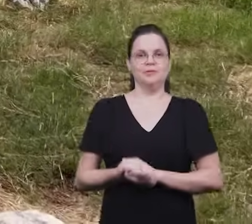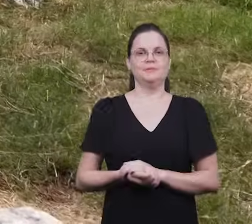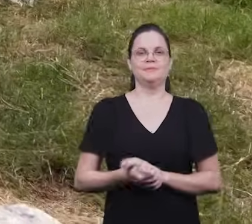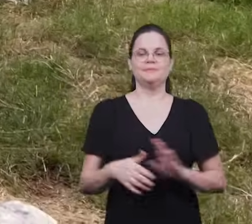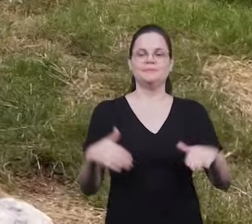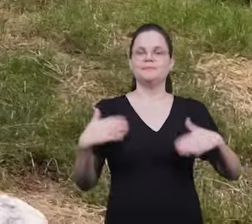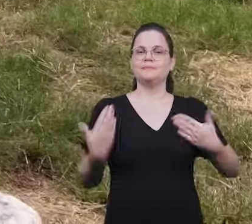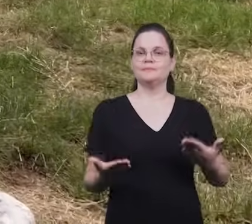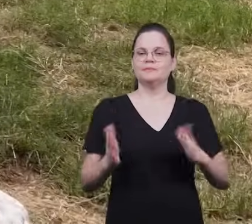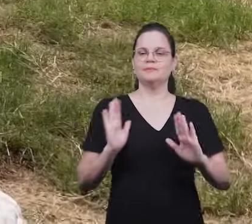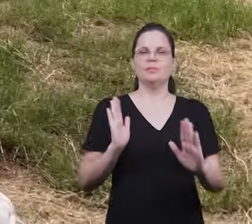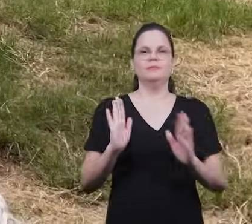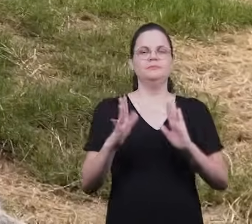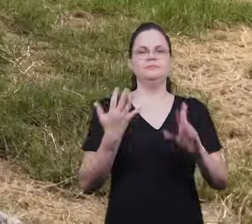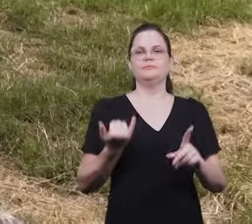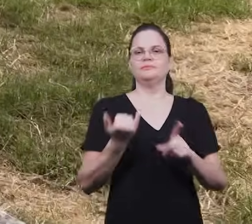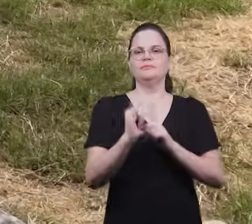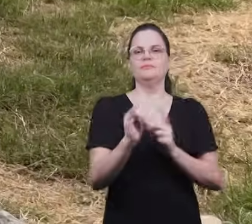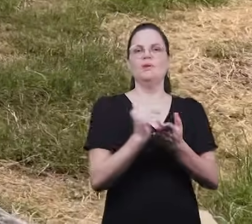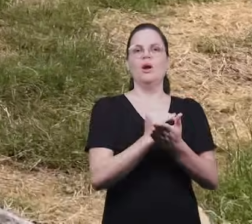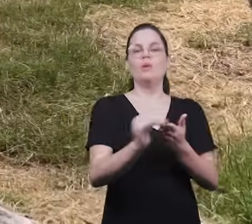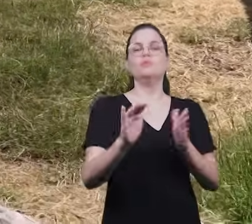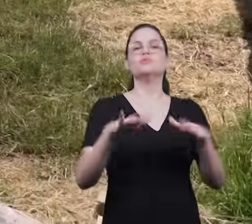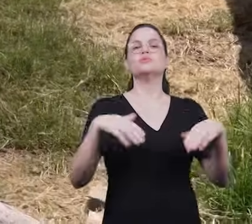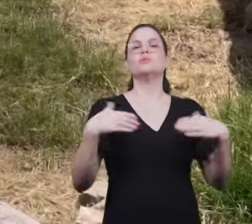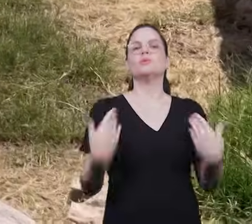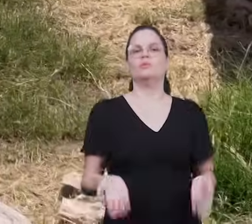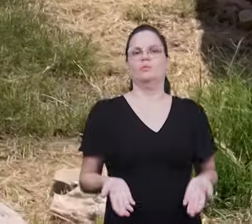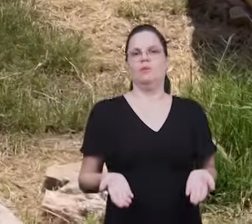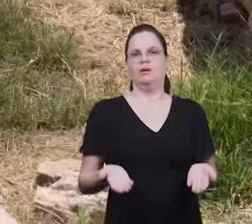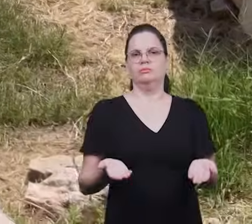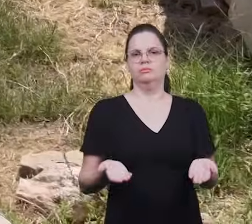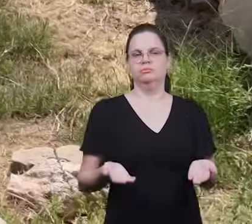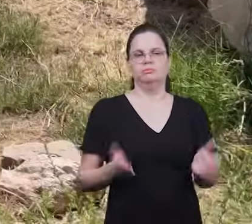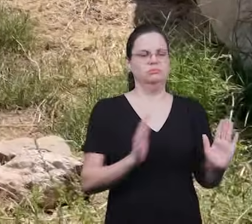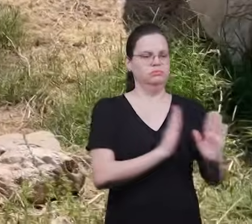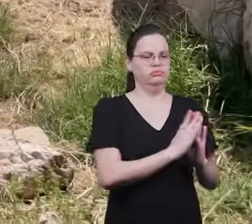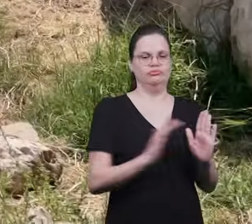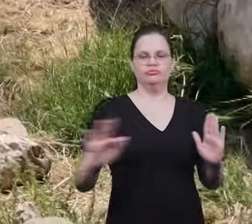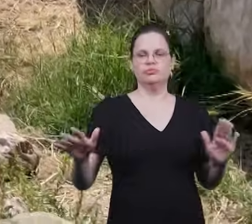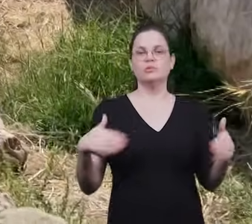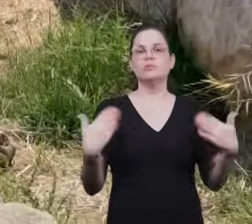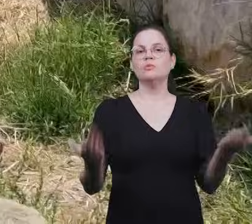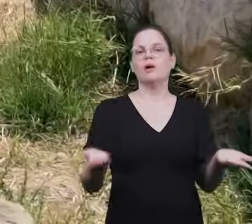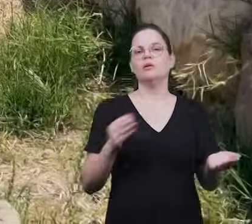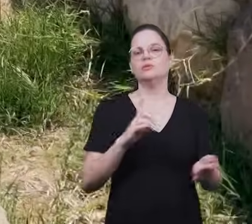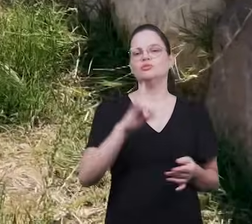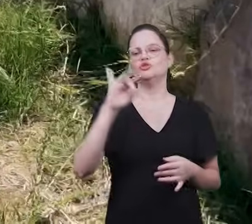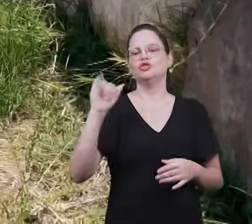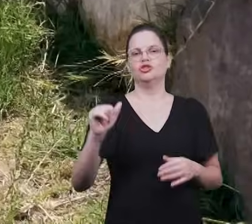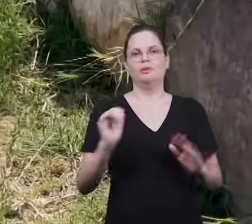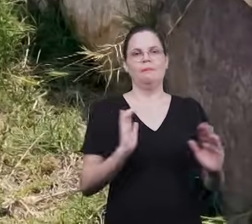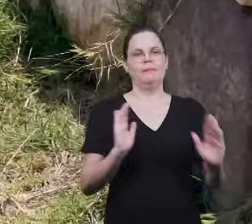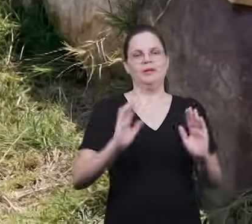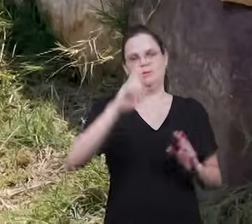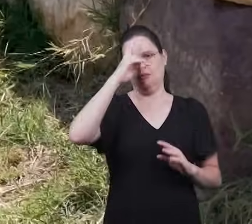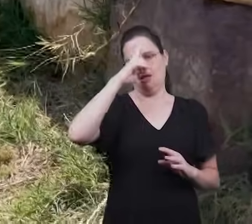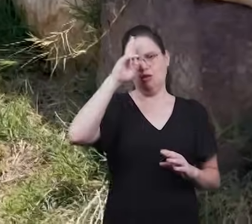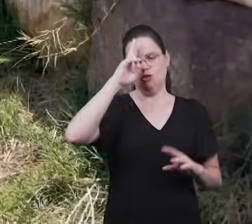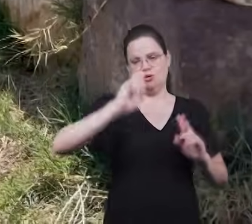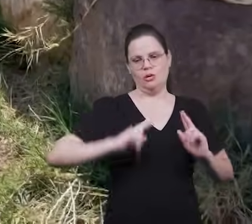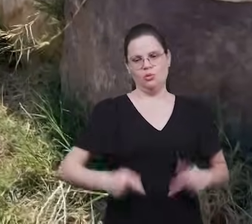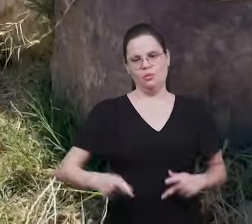Esse período profético, ele começa quando? Ou seja, a aplicação profética dessas cartas, ela se dá em que momento da história